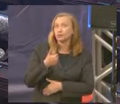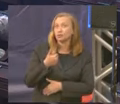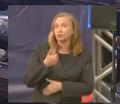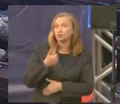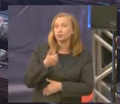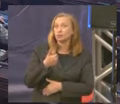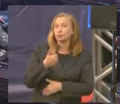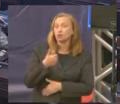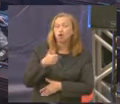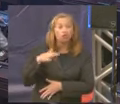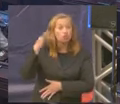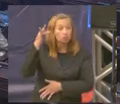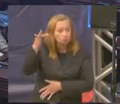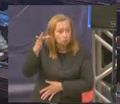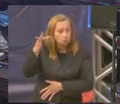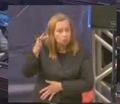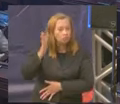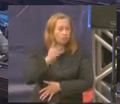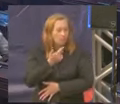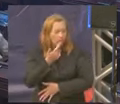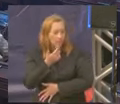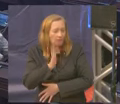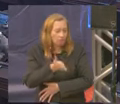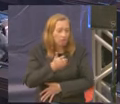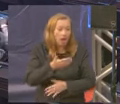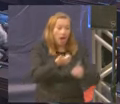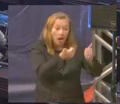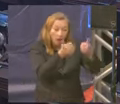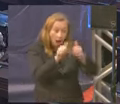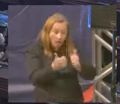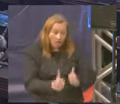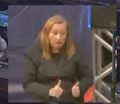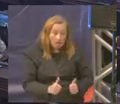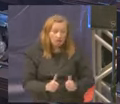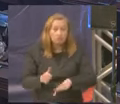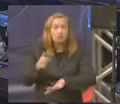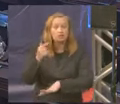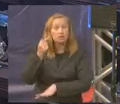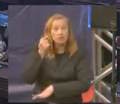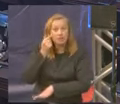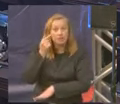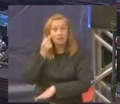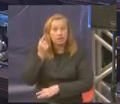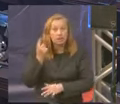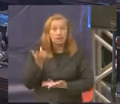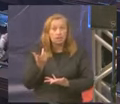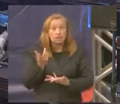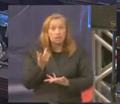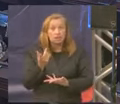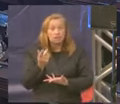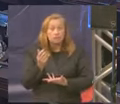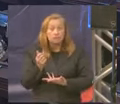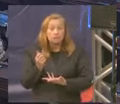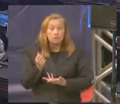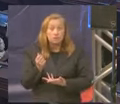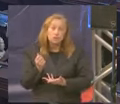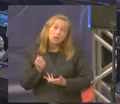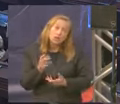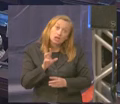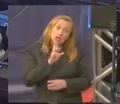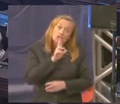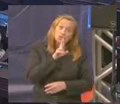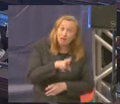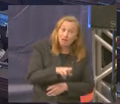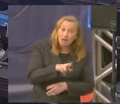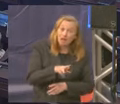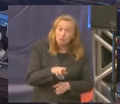em futuro próximo. Há avaliações pessimistas que apostam em resultados negativos